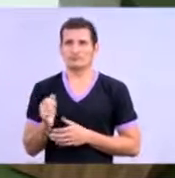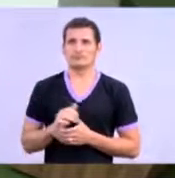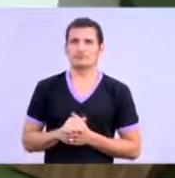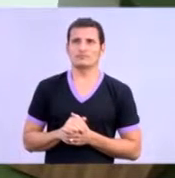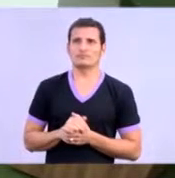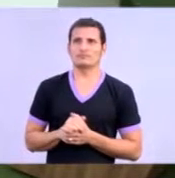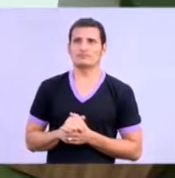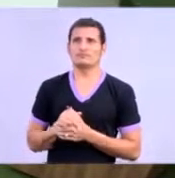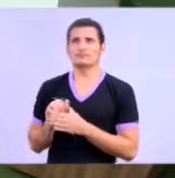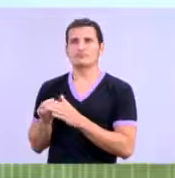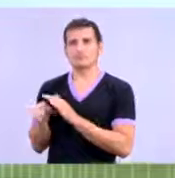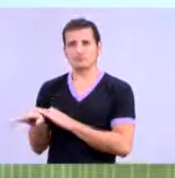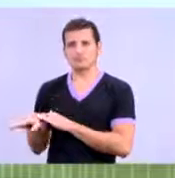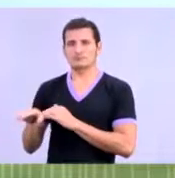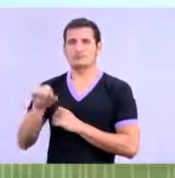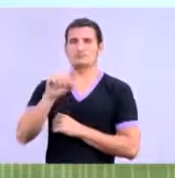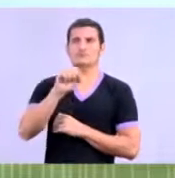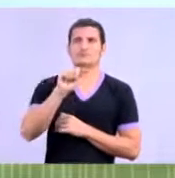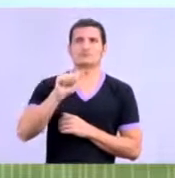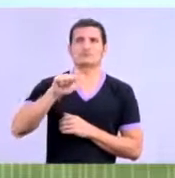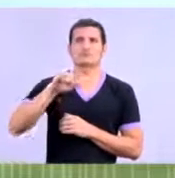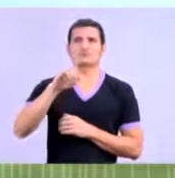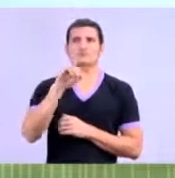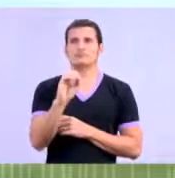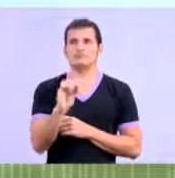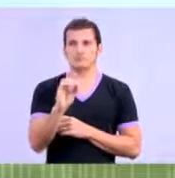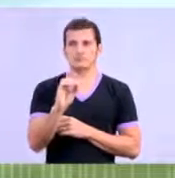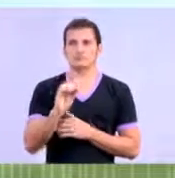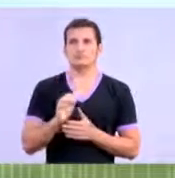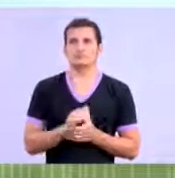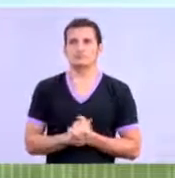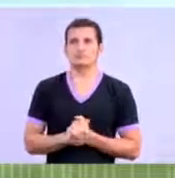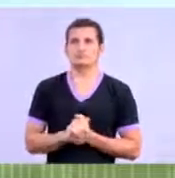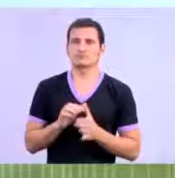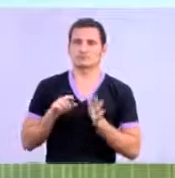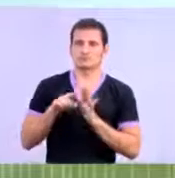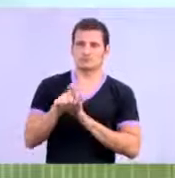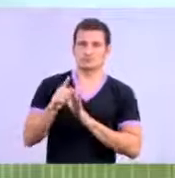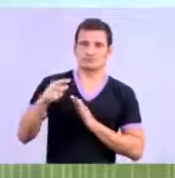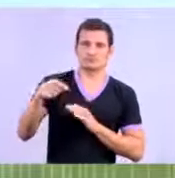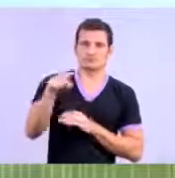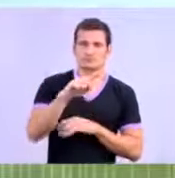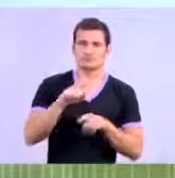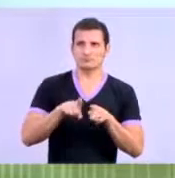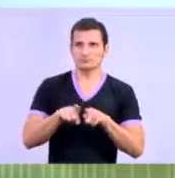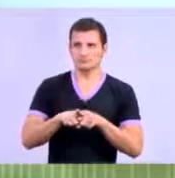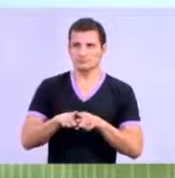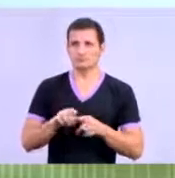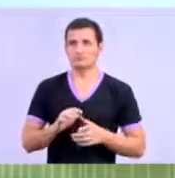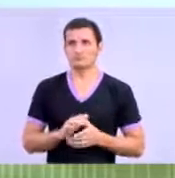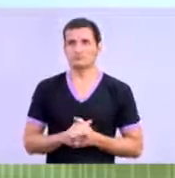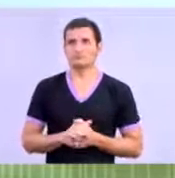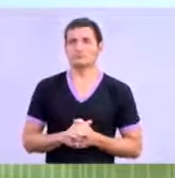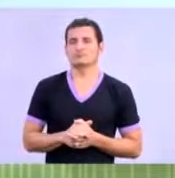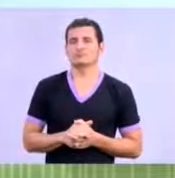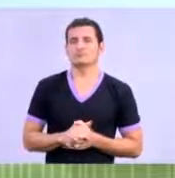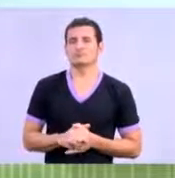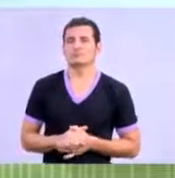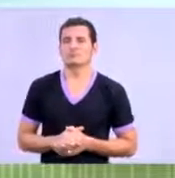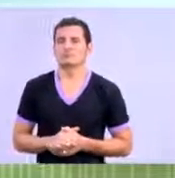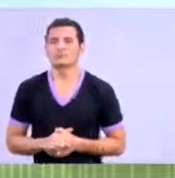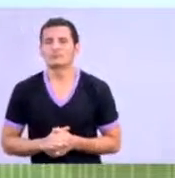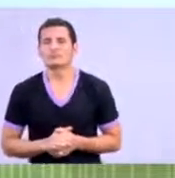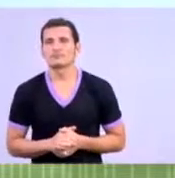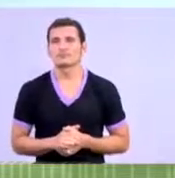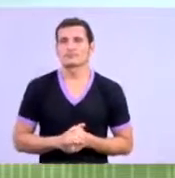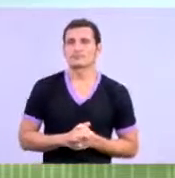faço com o depositar? Eu coloco o valor no saldo. A pergunta que eu poderia fazer também é adicionar essa atividade, até é bom a gente ter